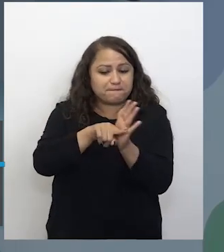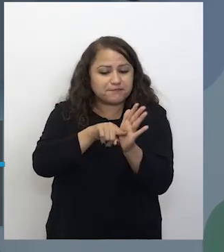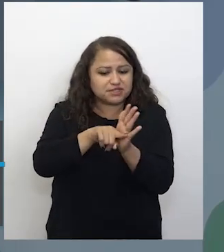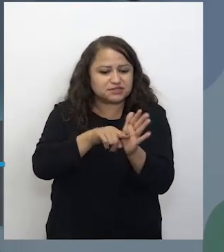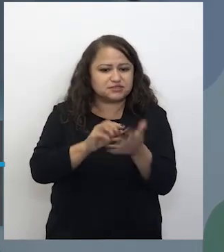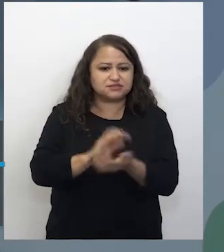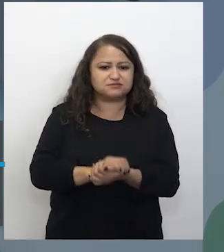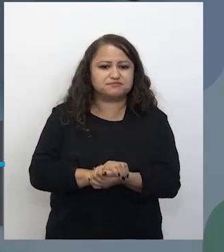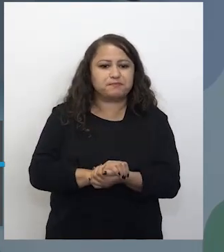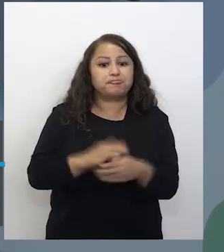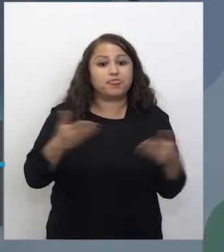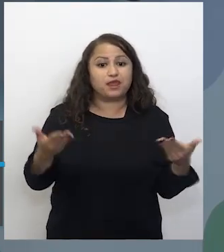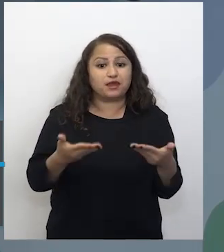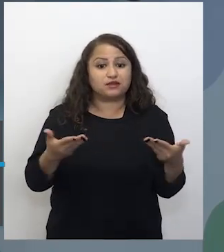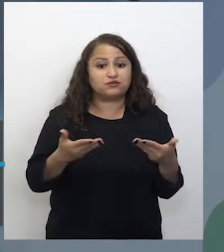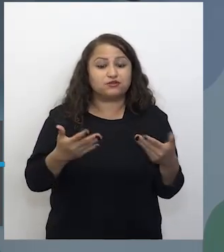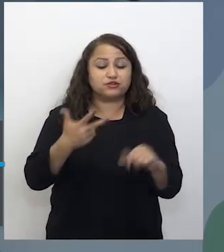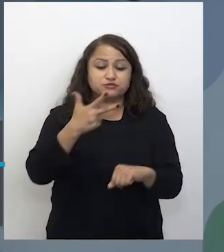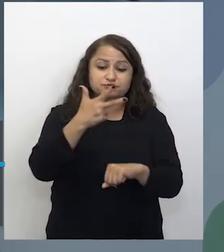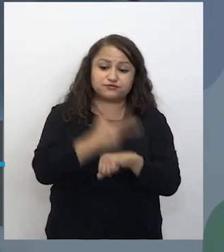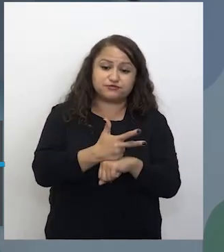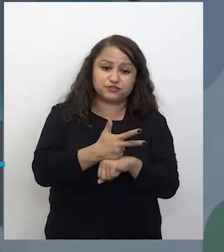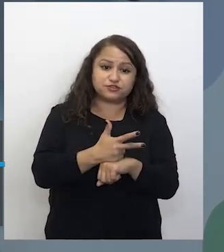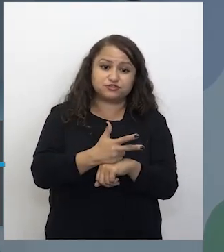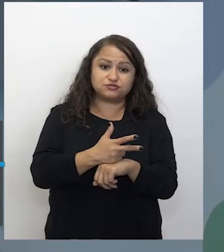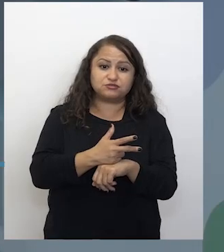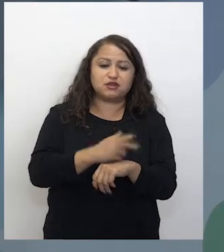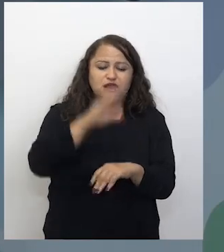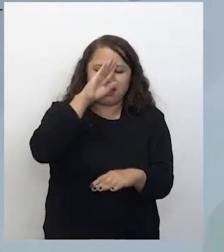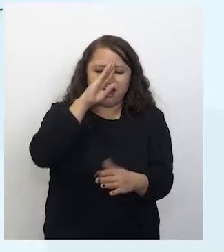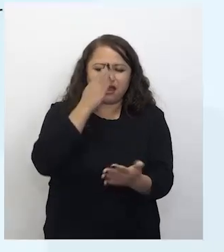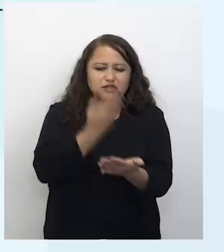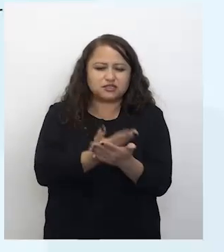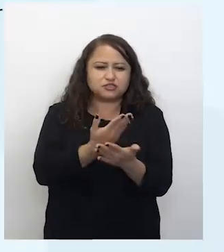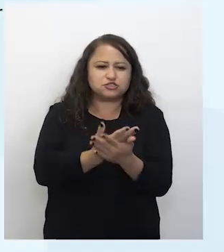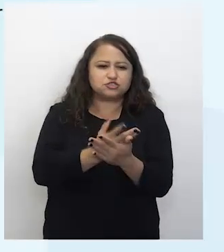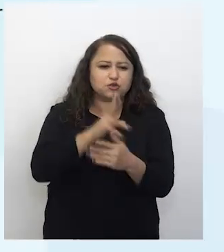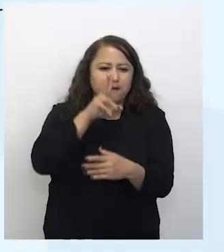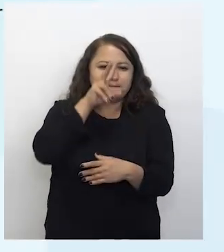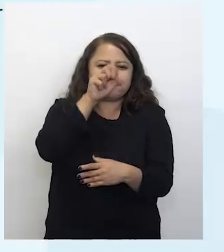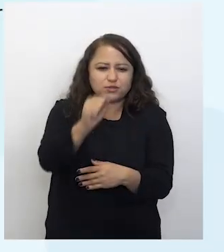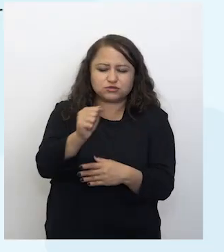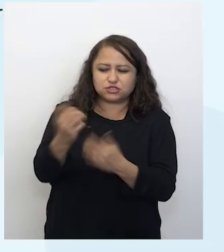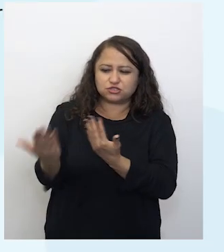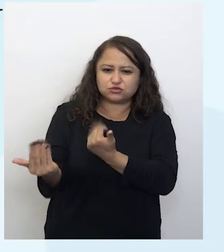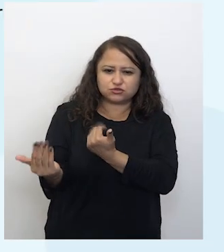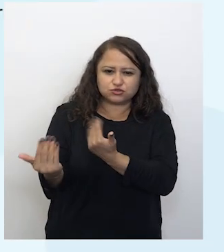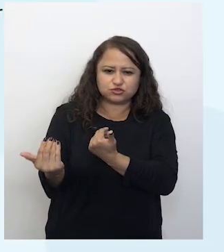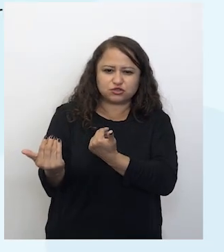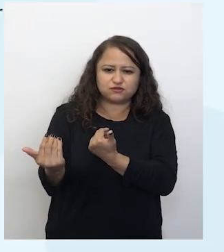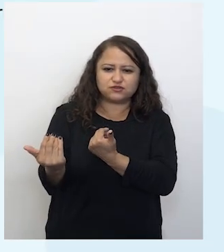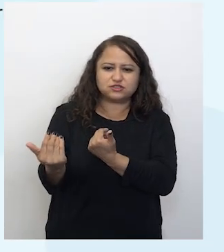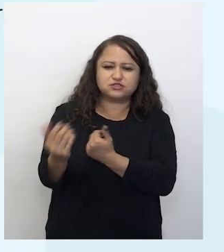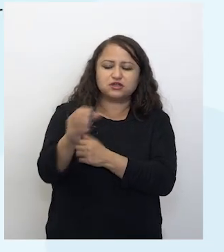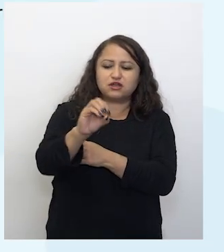agora a gente vai ver mais um vídeo, né? Então diz lá: acredito no poder dos jovens, diz o secretário da